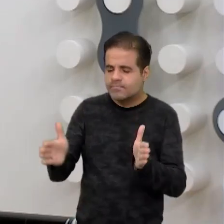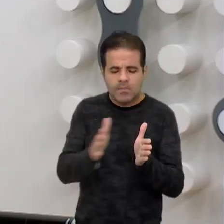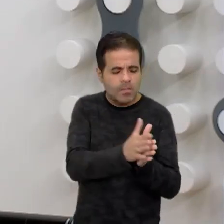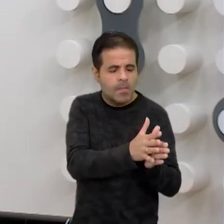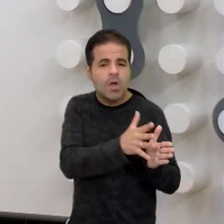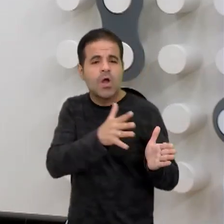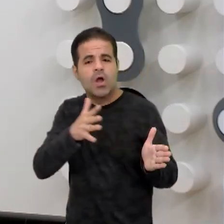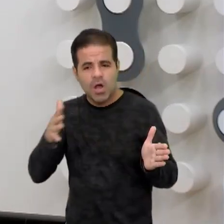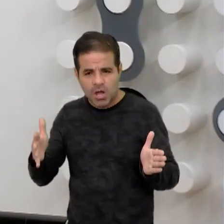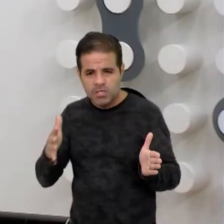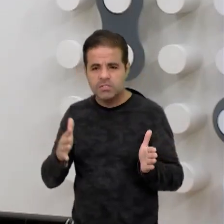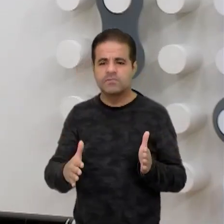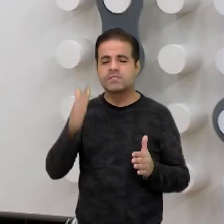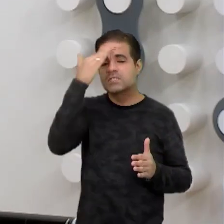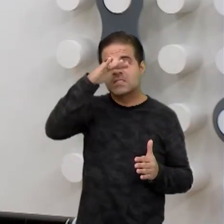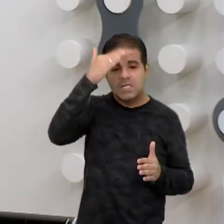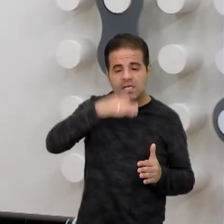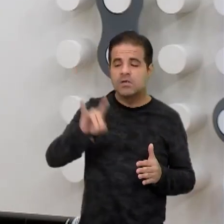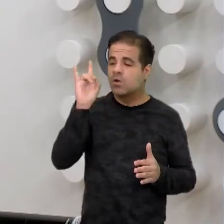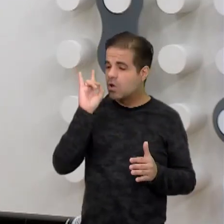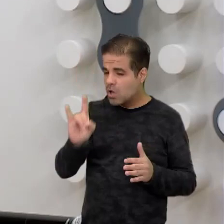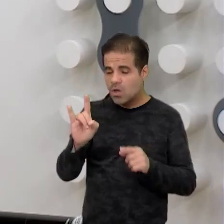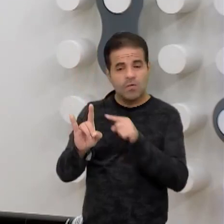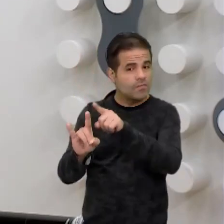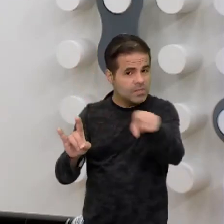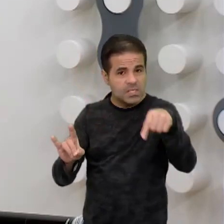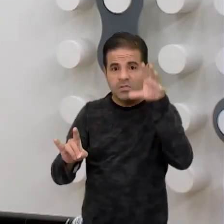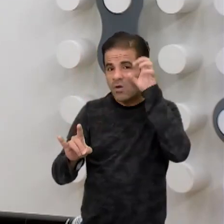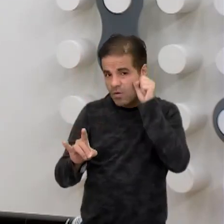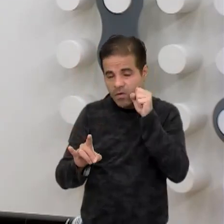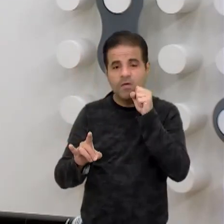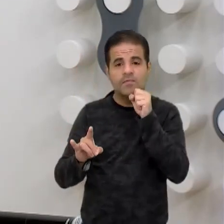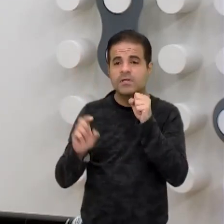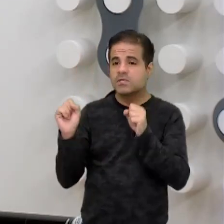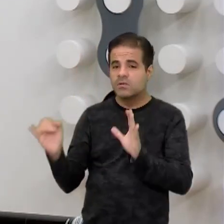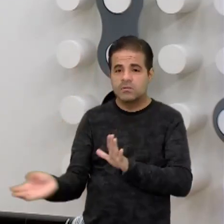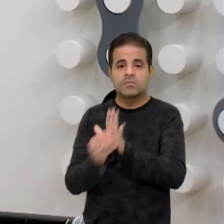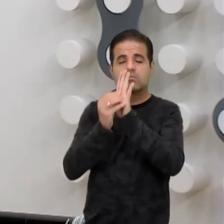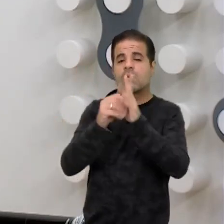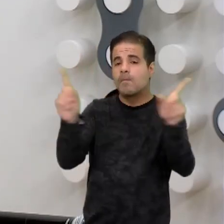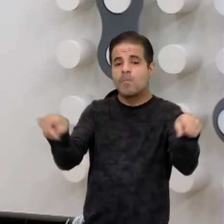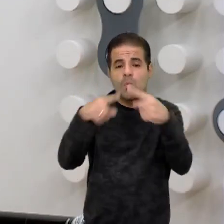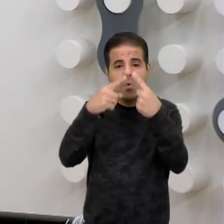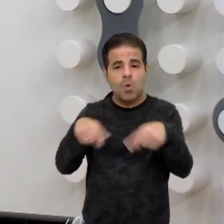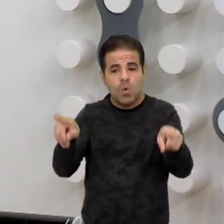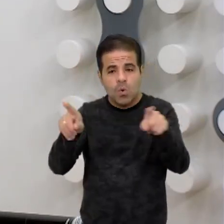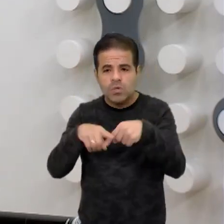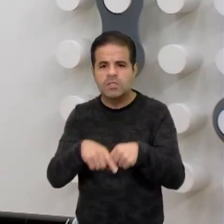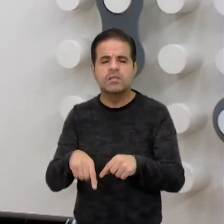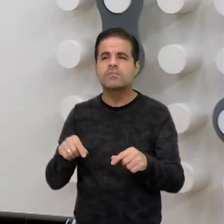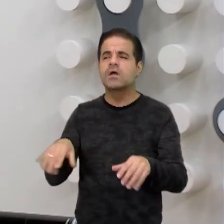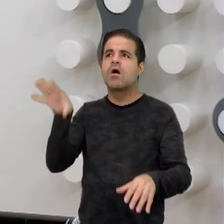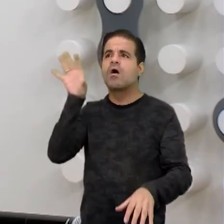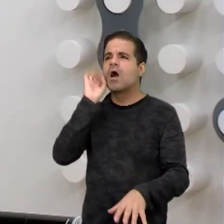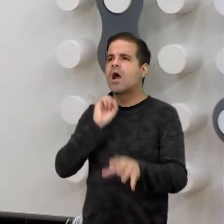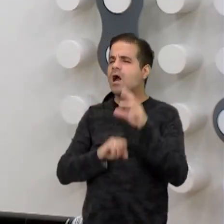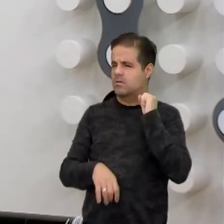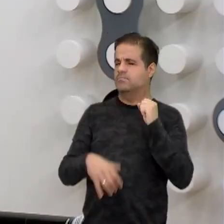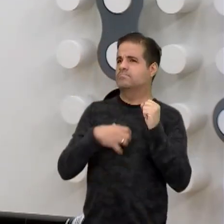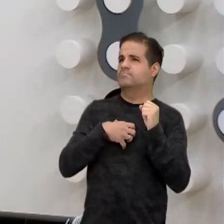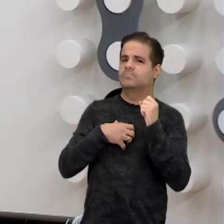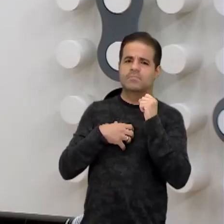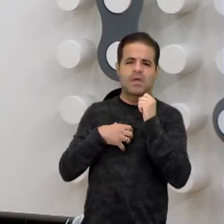que vocês entendem por rock. O rock que vocês ouvem, se eu colocar aqui uma música, um rock para vocês ouvirem, vai soar como